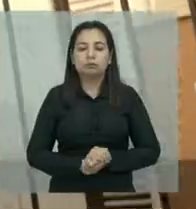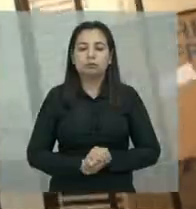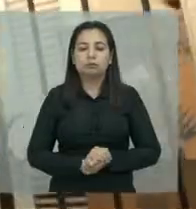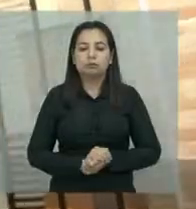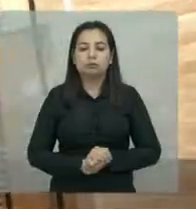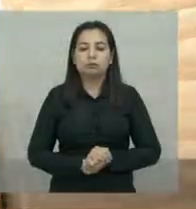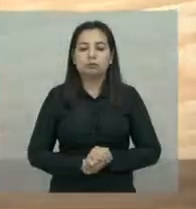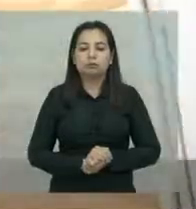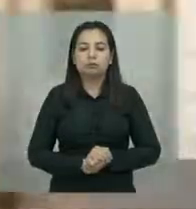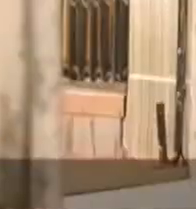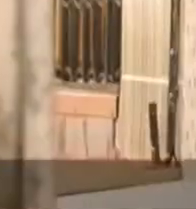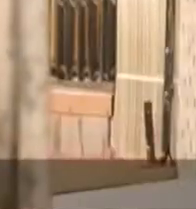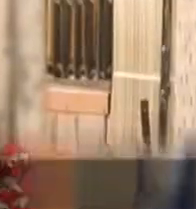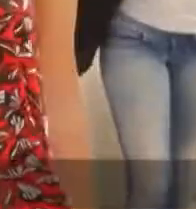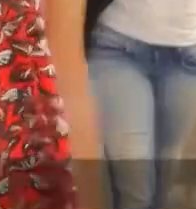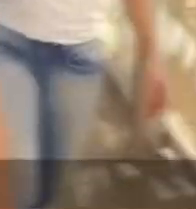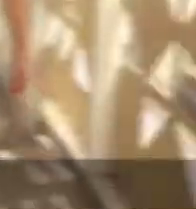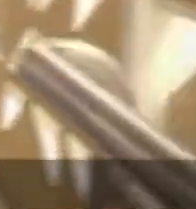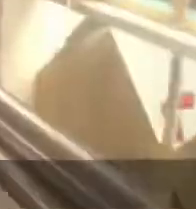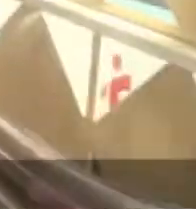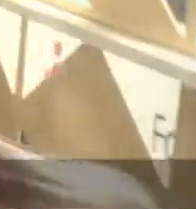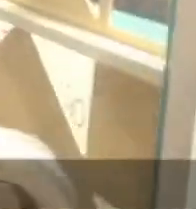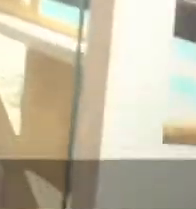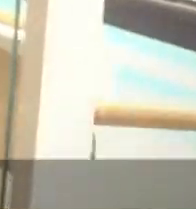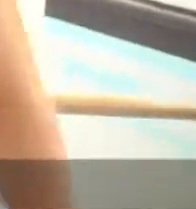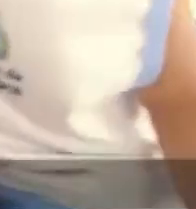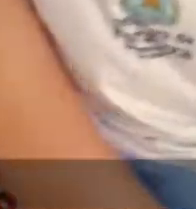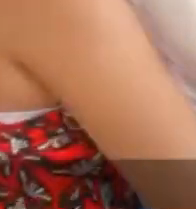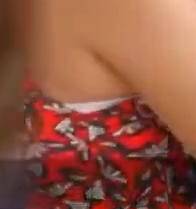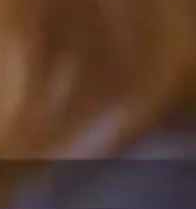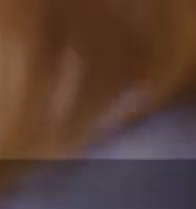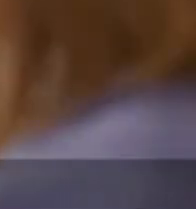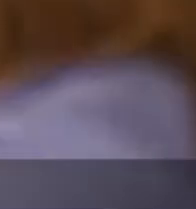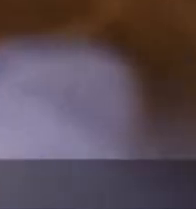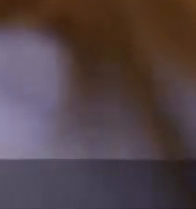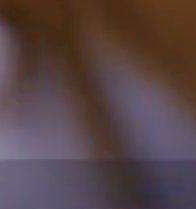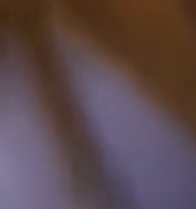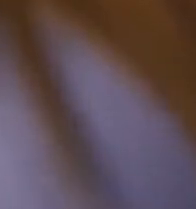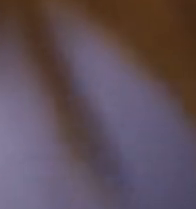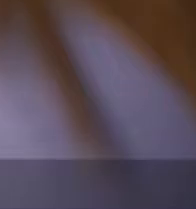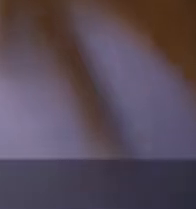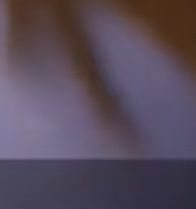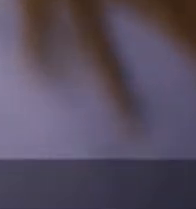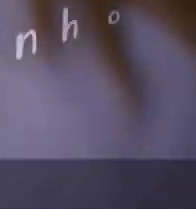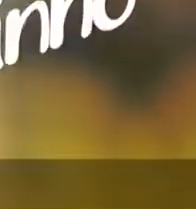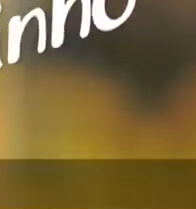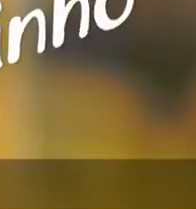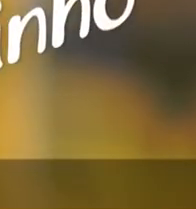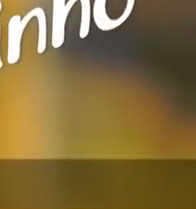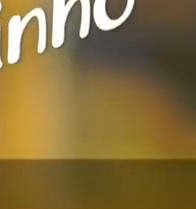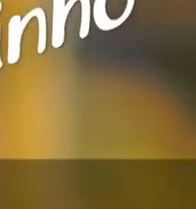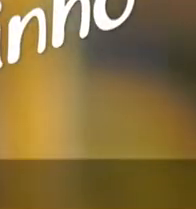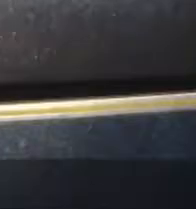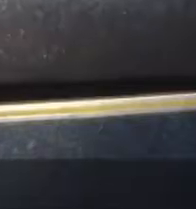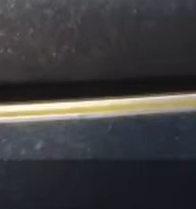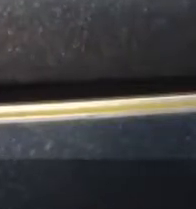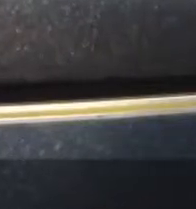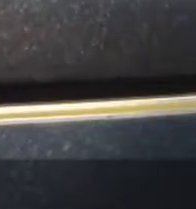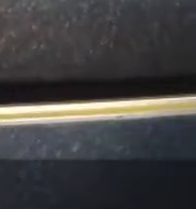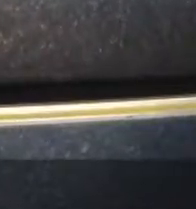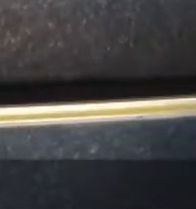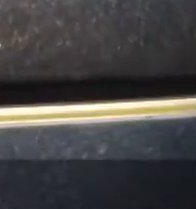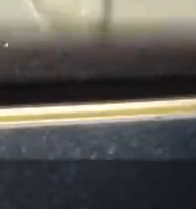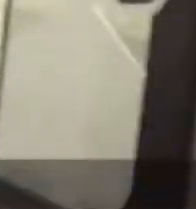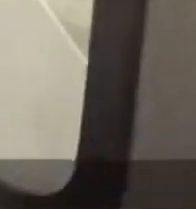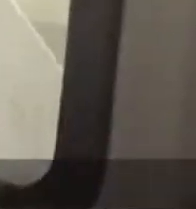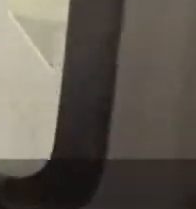A Prefeitura investe no transporte público para melhorar a vida das famílias em Fortaleza. Criou o Bilhetinho, passagem